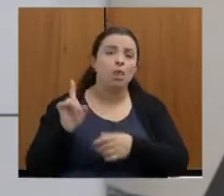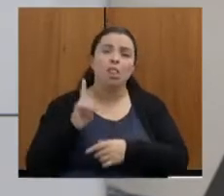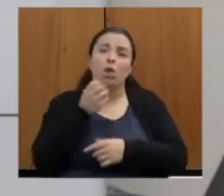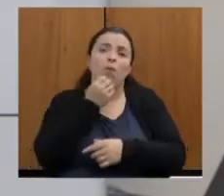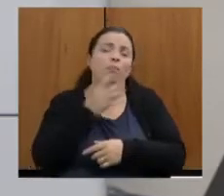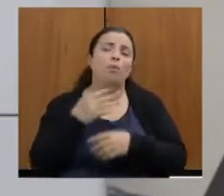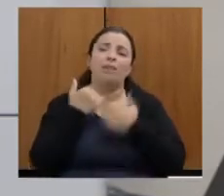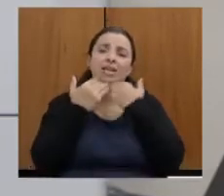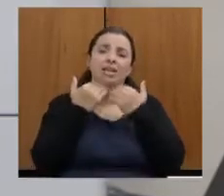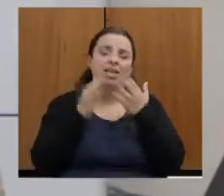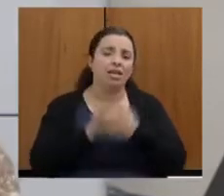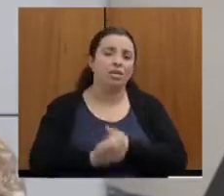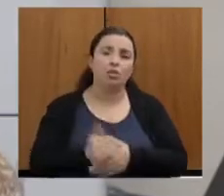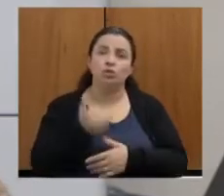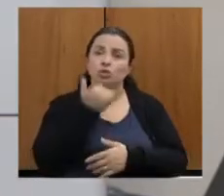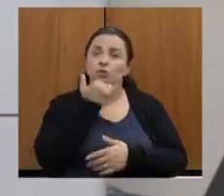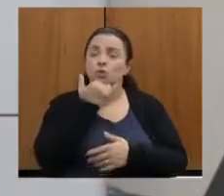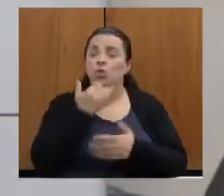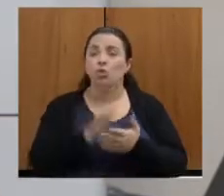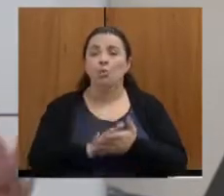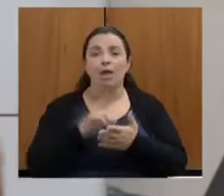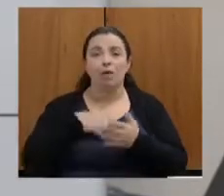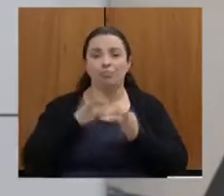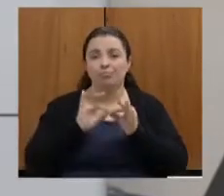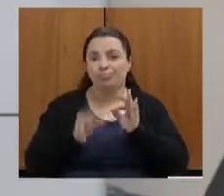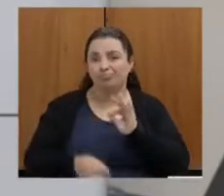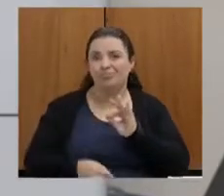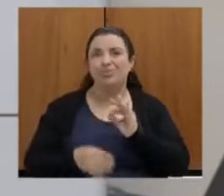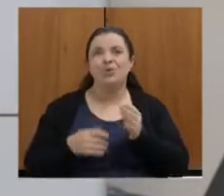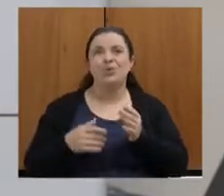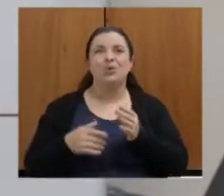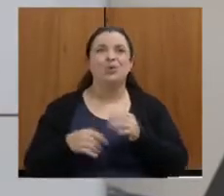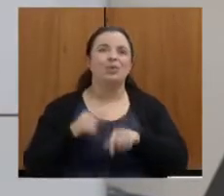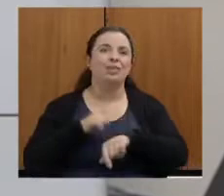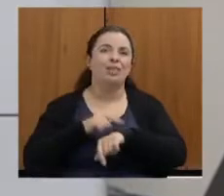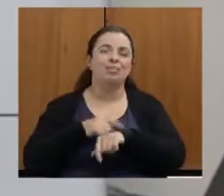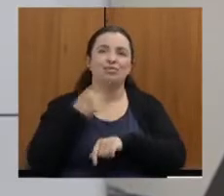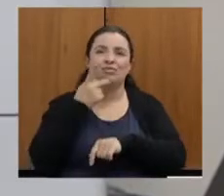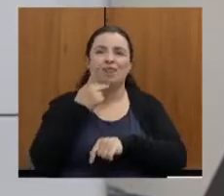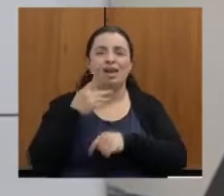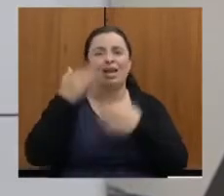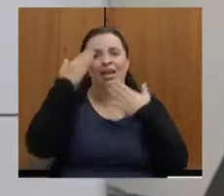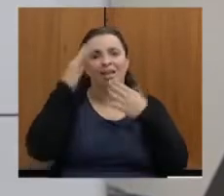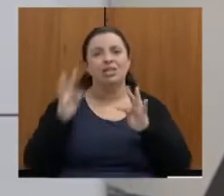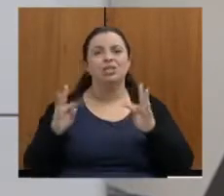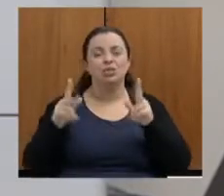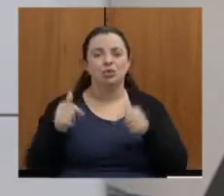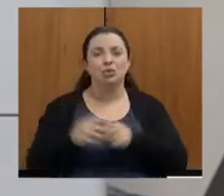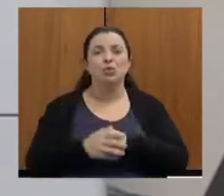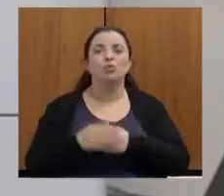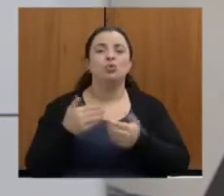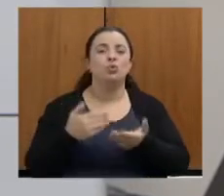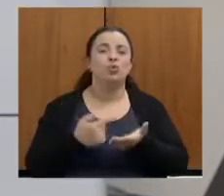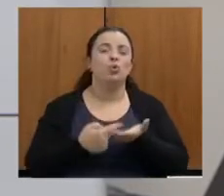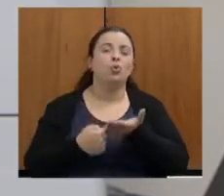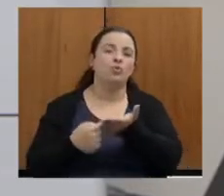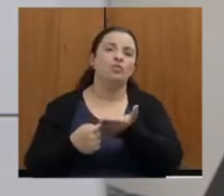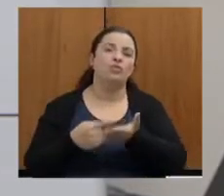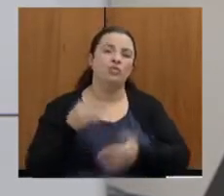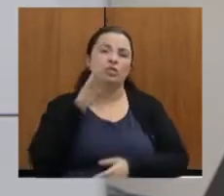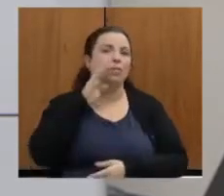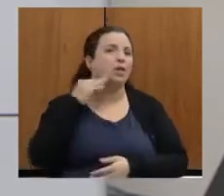da rapidez dos que é o momento agradecer muitíssimo a todos e Mais Uma Vez pelo convite da Beatriz Desculpa aí que eu